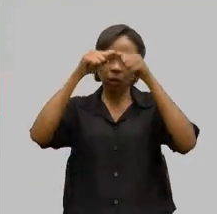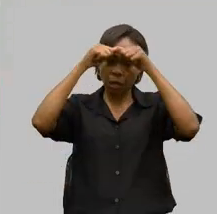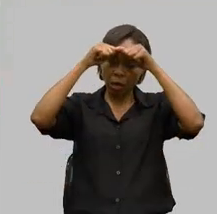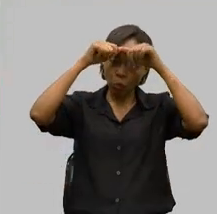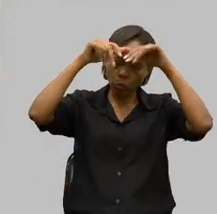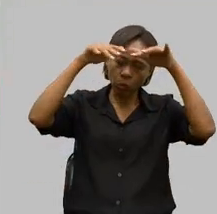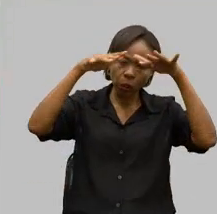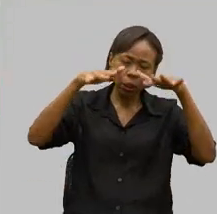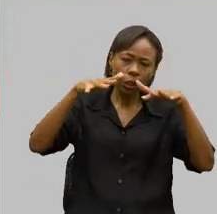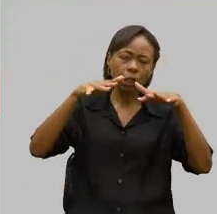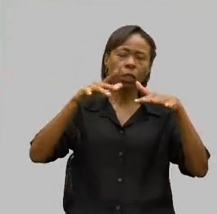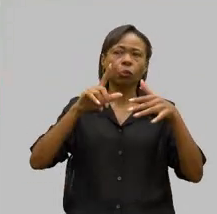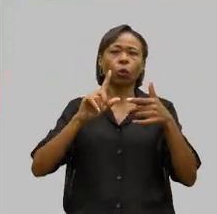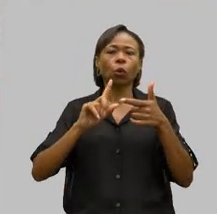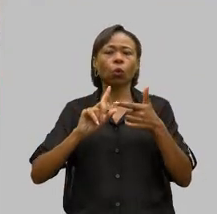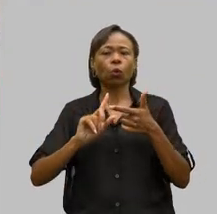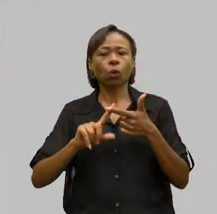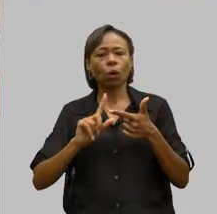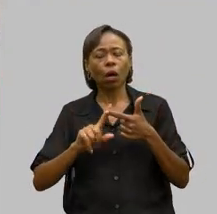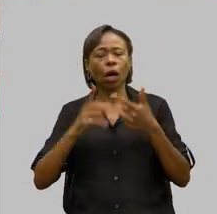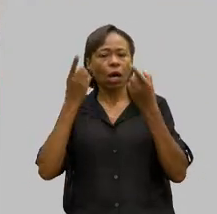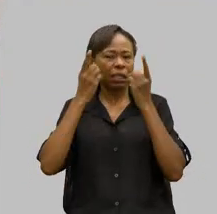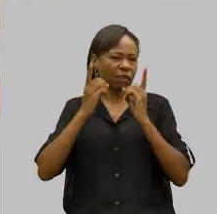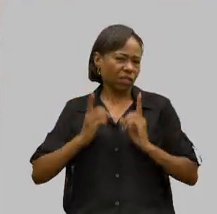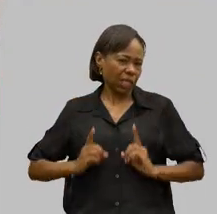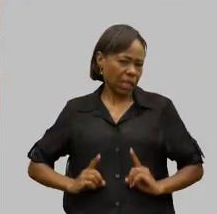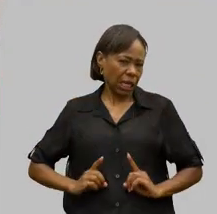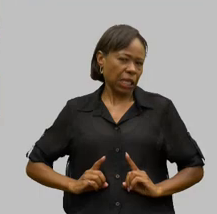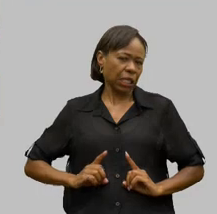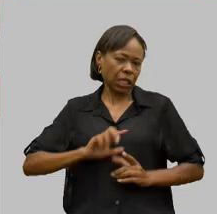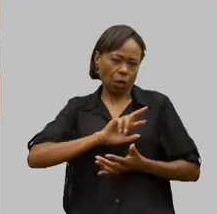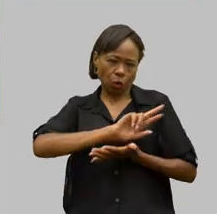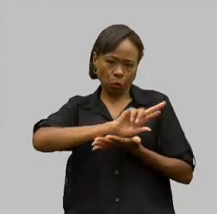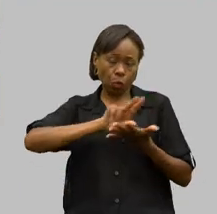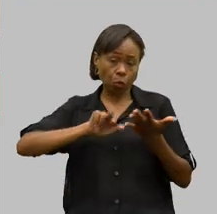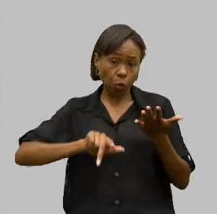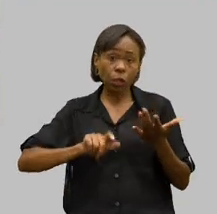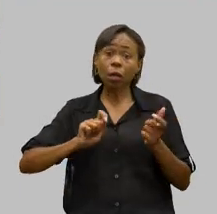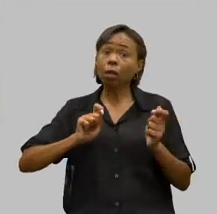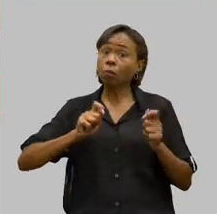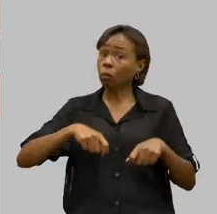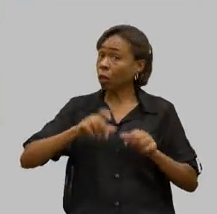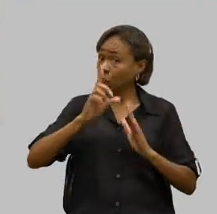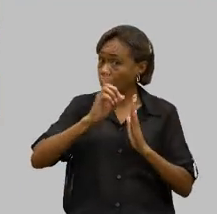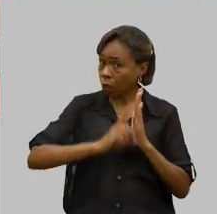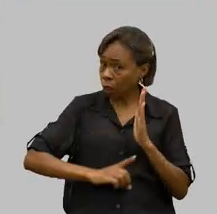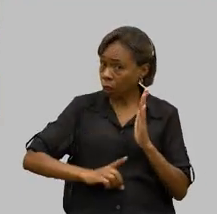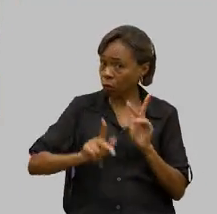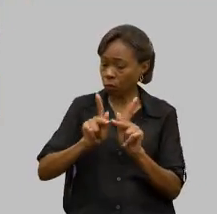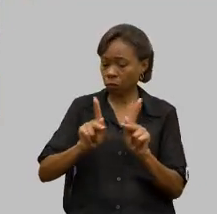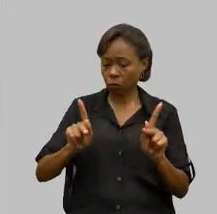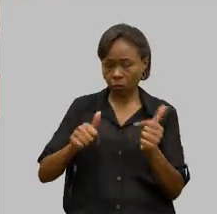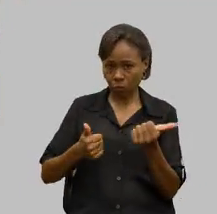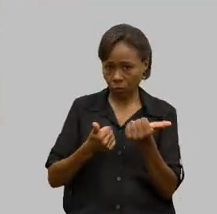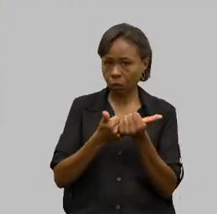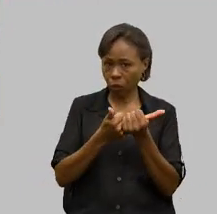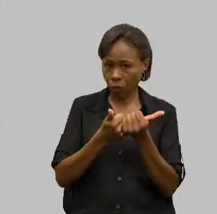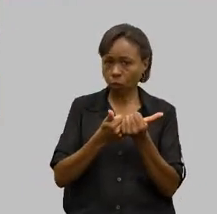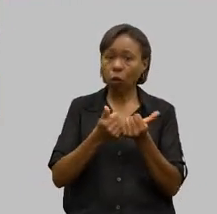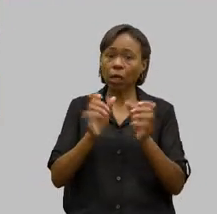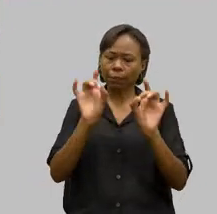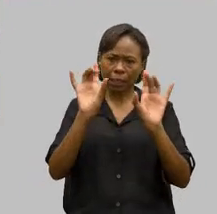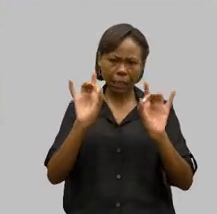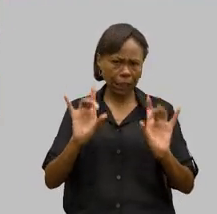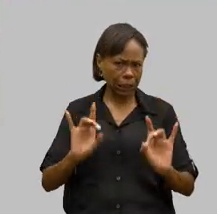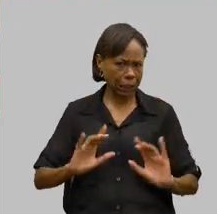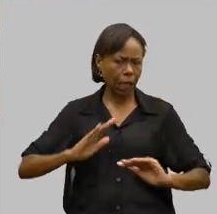estudantes com deficiências múltiplas, que possuem direito ao professor de apoio. O professor de apoio é um professor especializado para